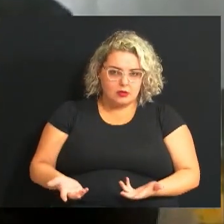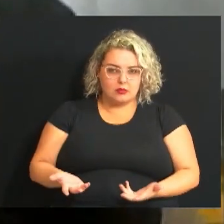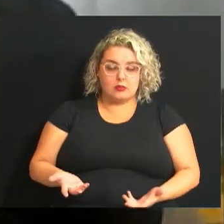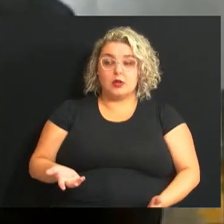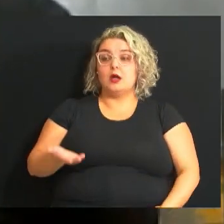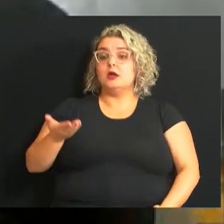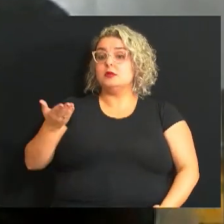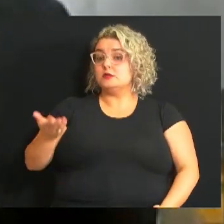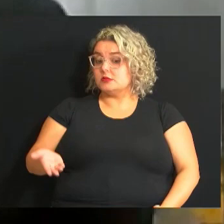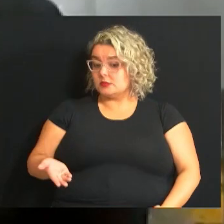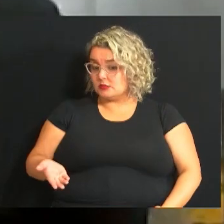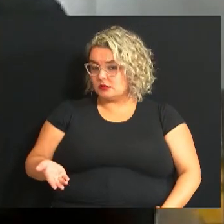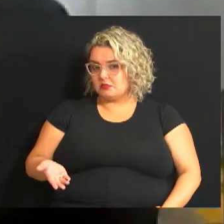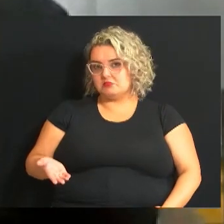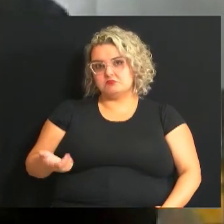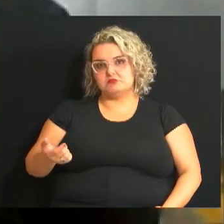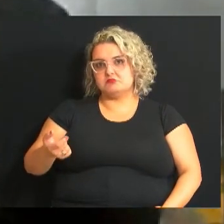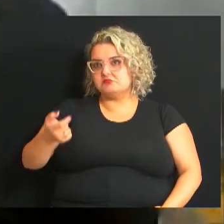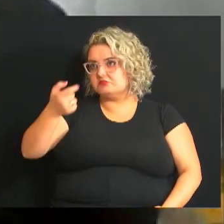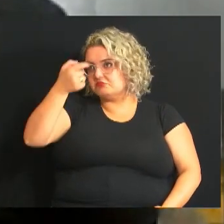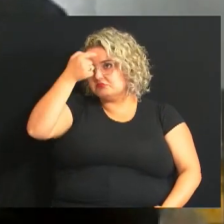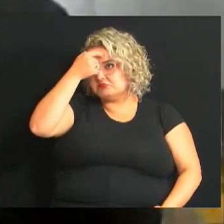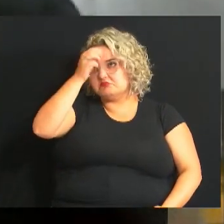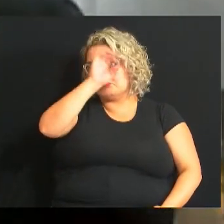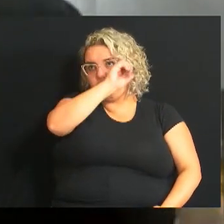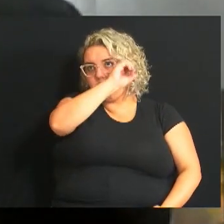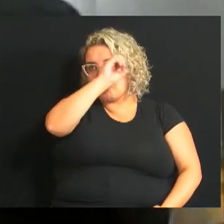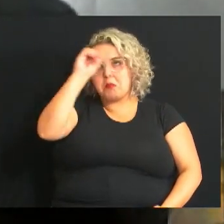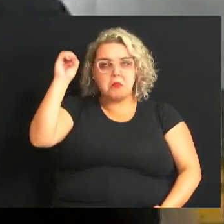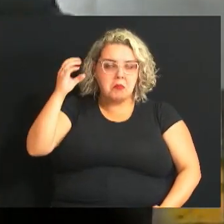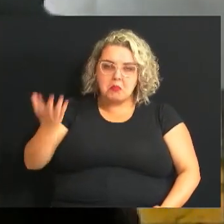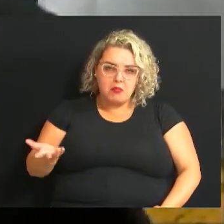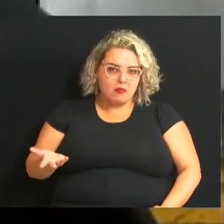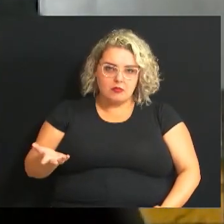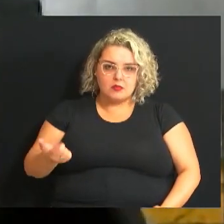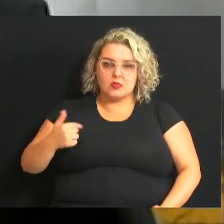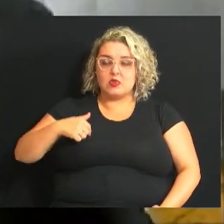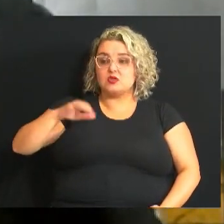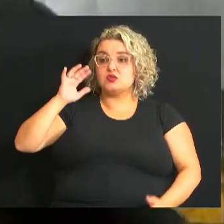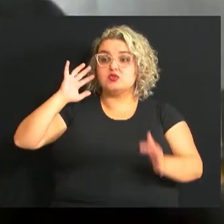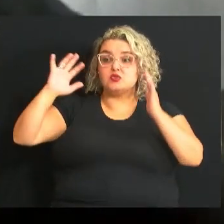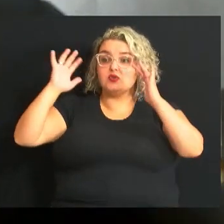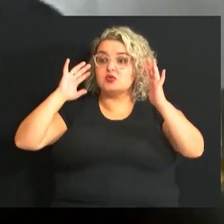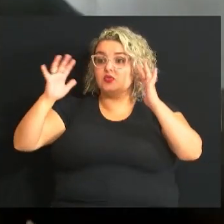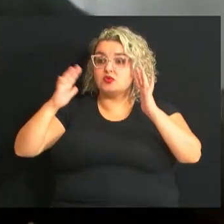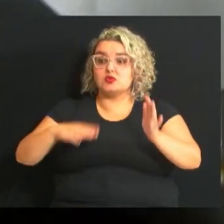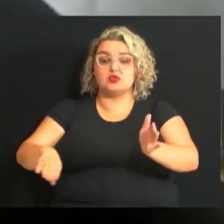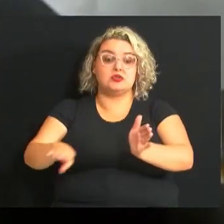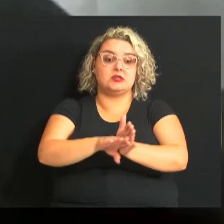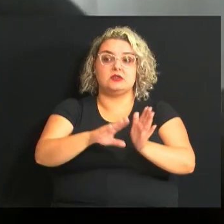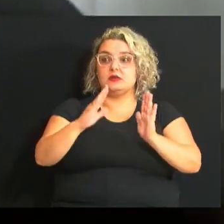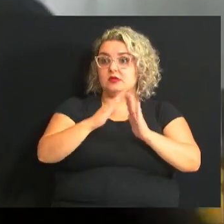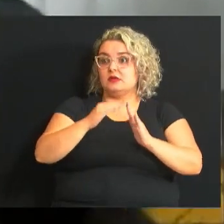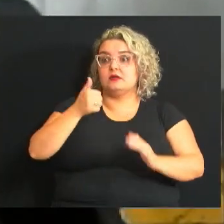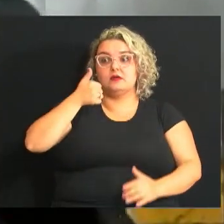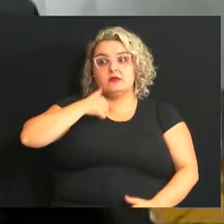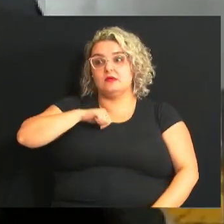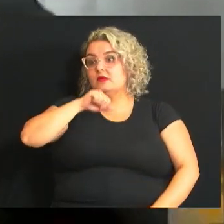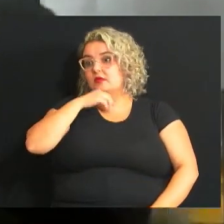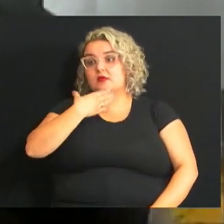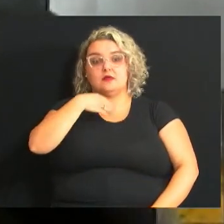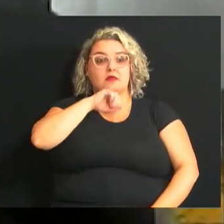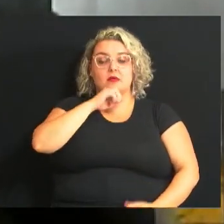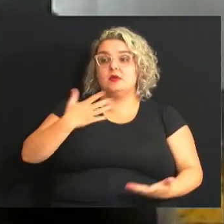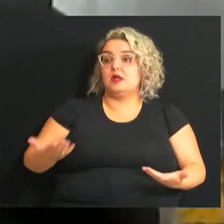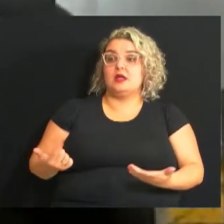até na inocência, para eu buscar, eu tinha um sonho, né, de chegar em casa e falar para minha mãe, para o meu pai, virei gerente